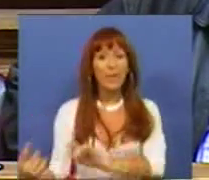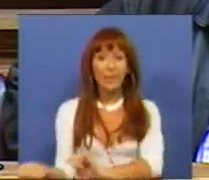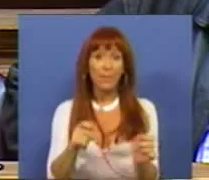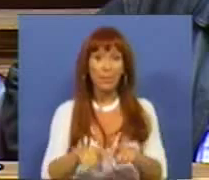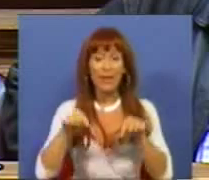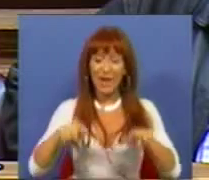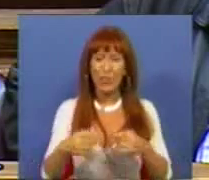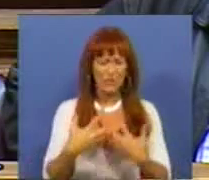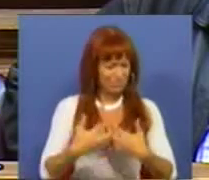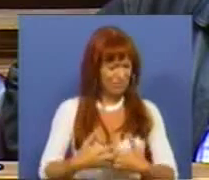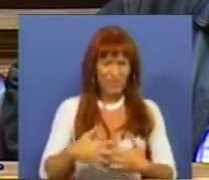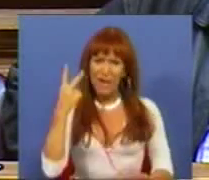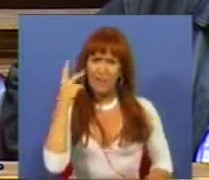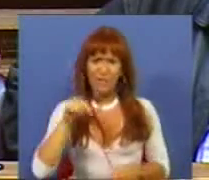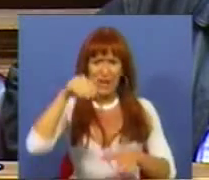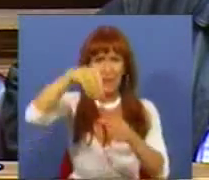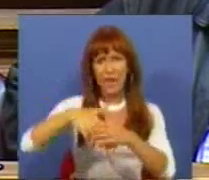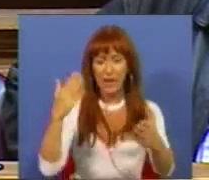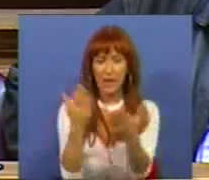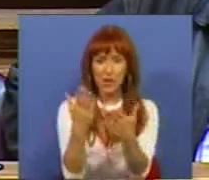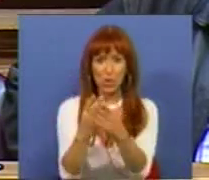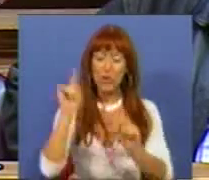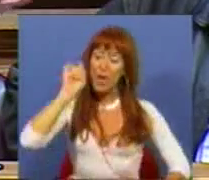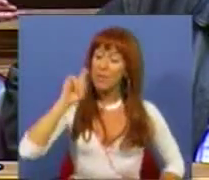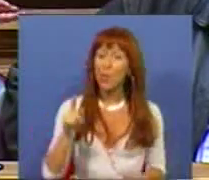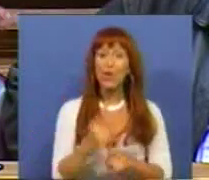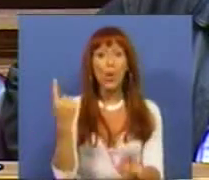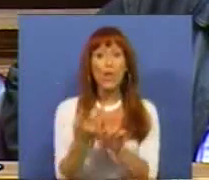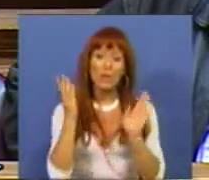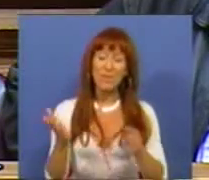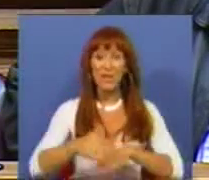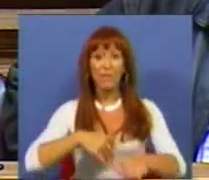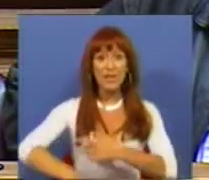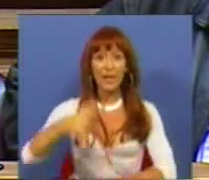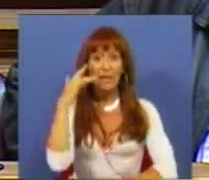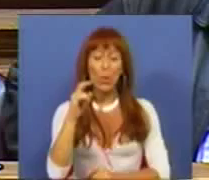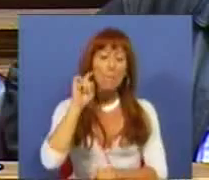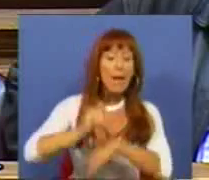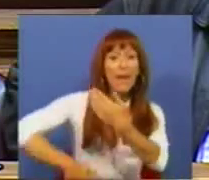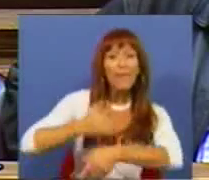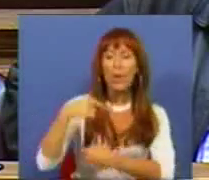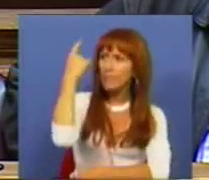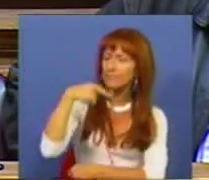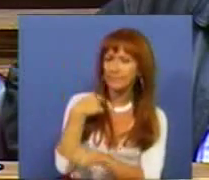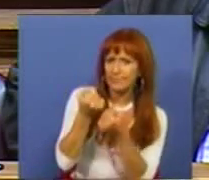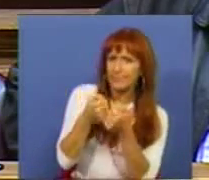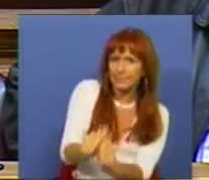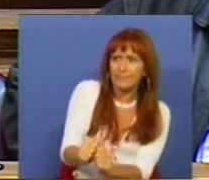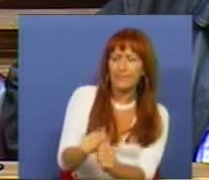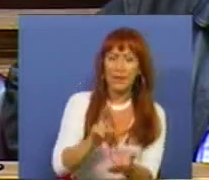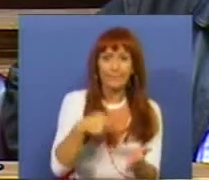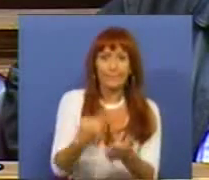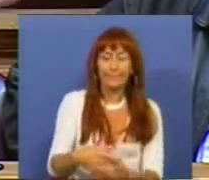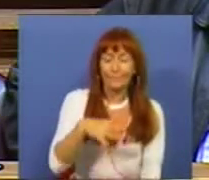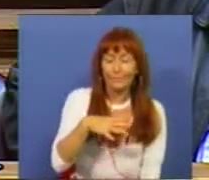debate, nesta incerteza que se vive nas escolas, a principal coisa que tem a fazer é tentar manter a face e esconder a